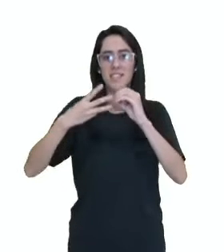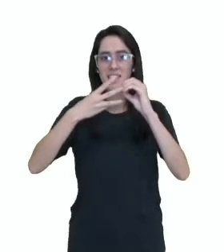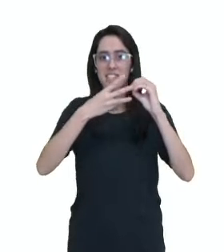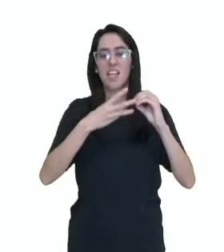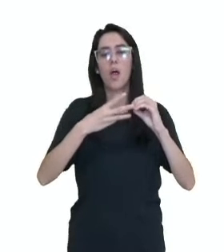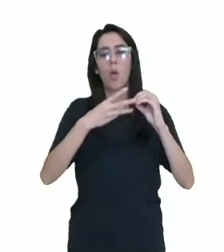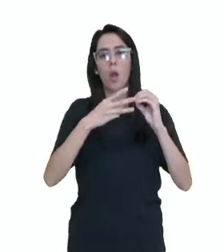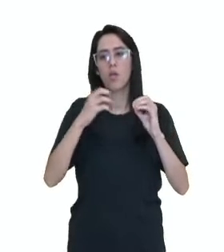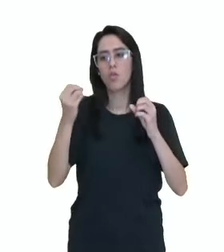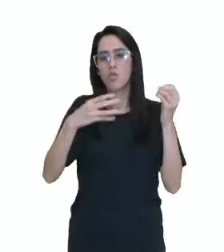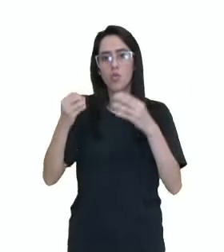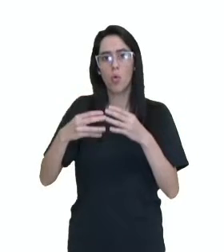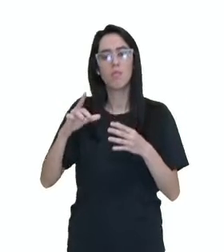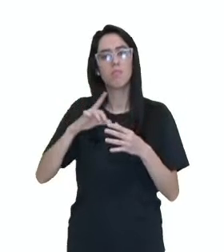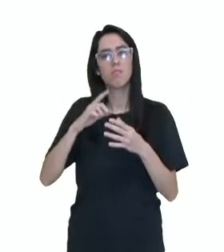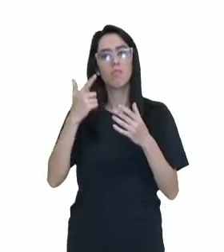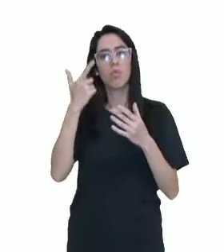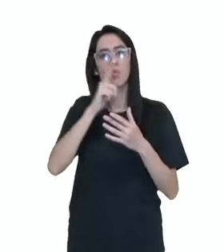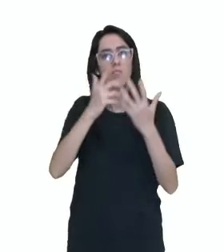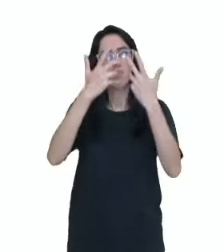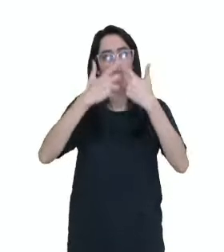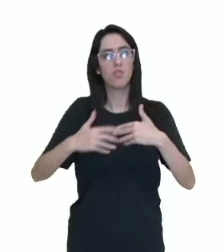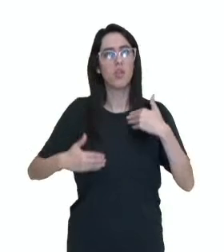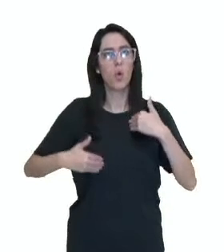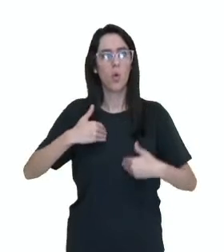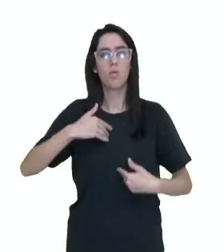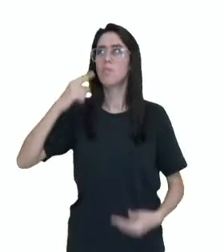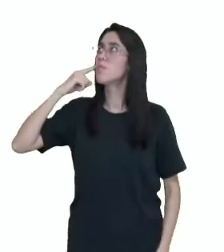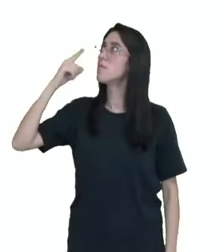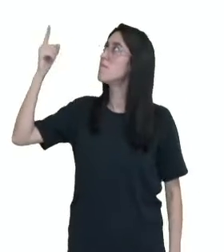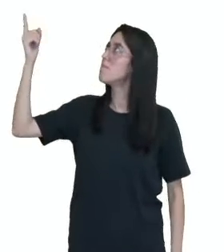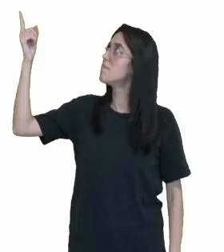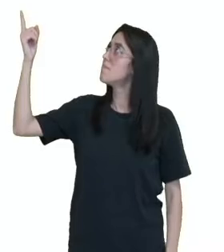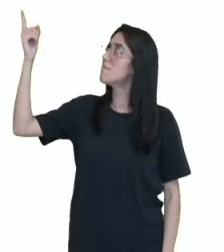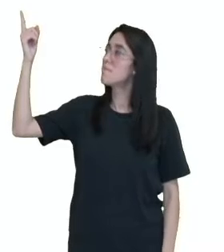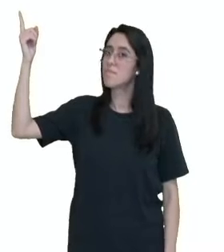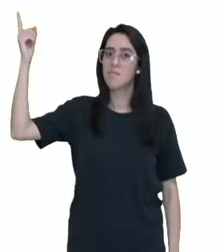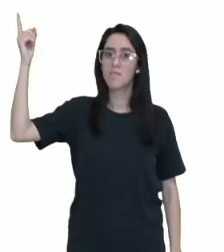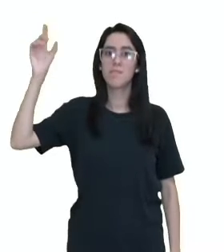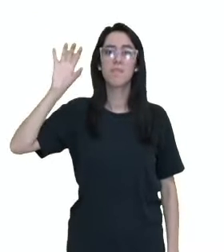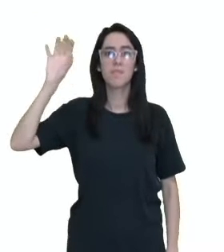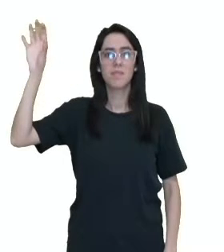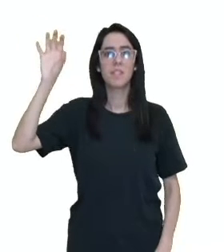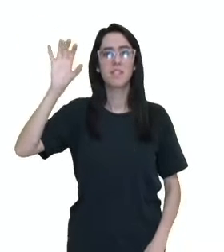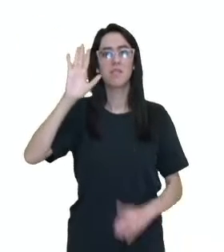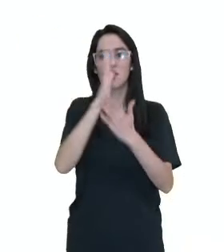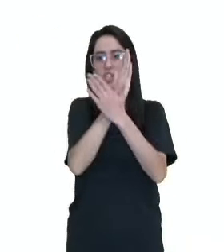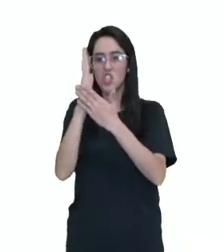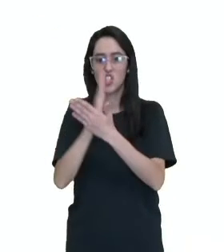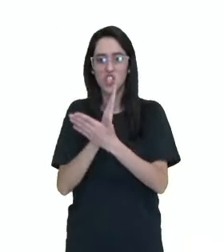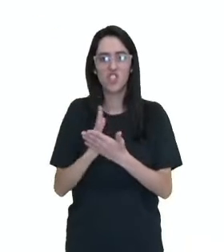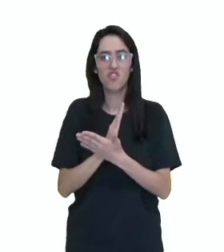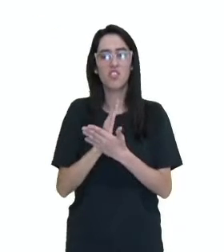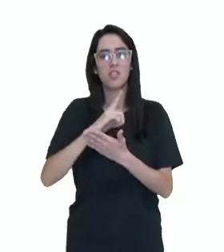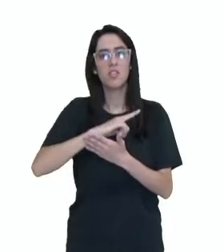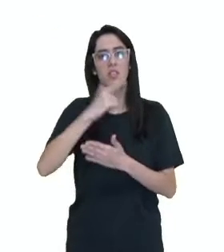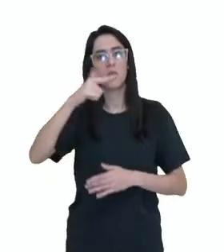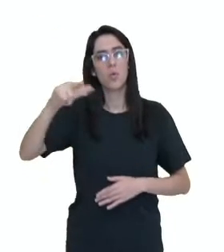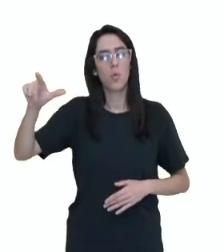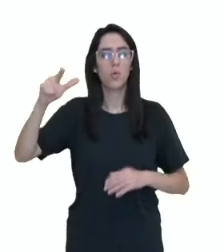garantindo a formação do organismo. Então, observem aqui na imagem como ela vai se dividir e vai formar qualquer outra célula. São